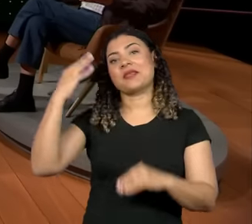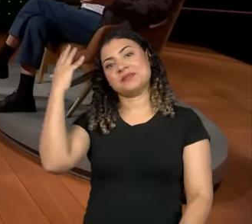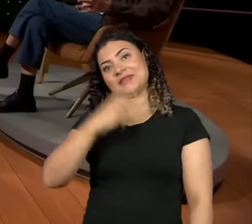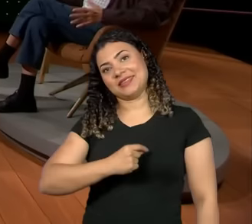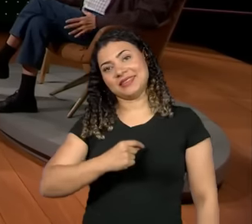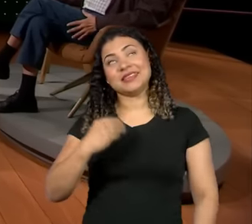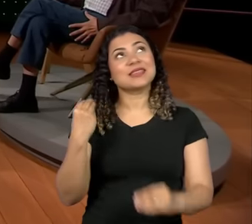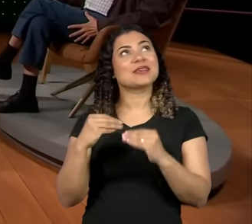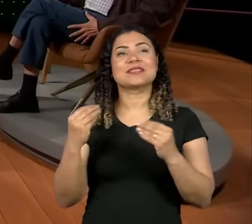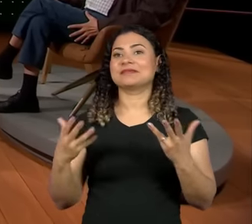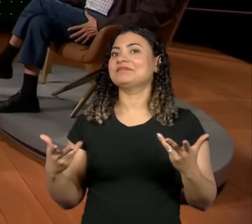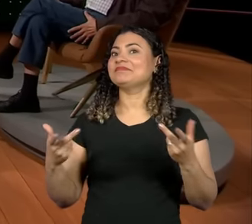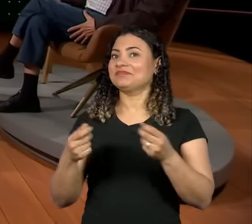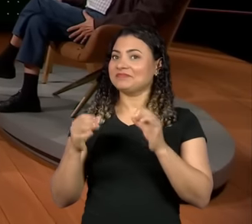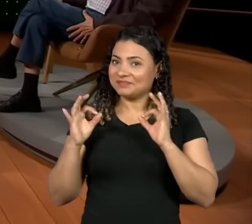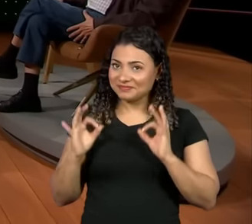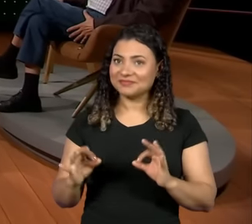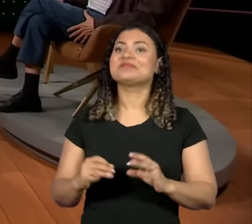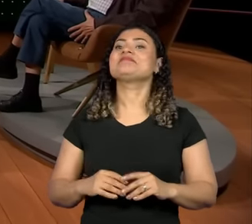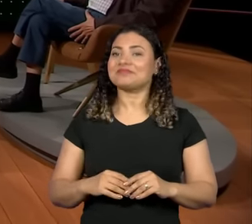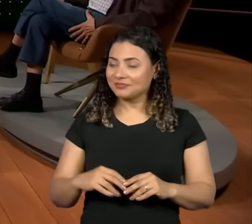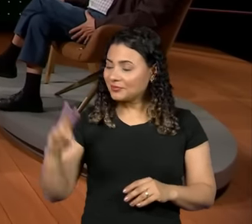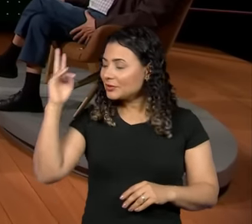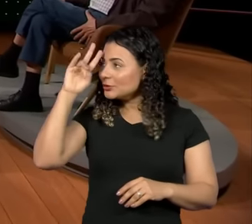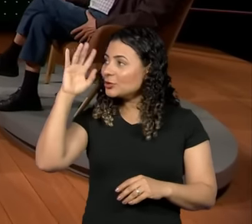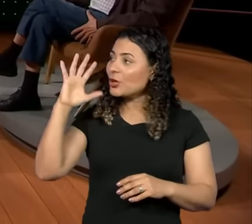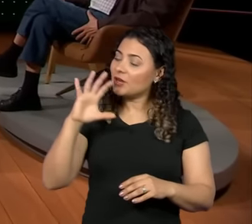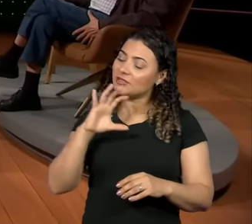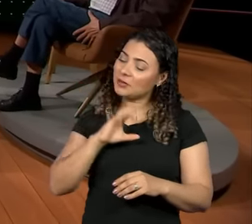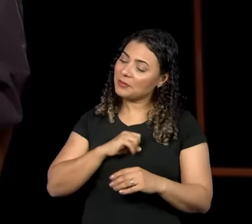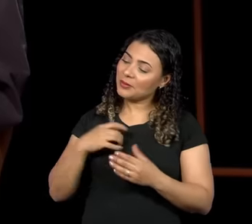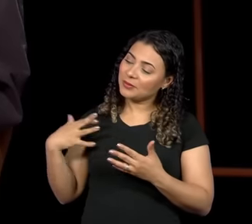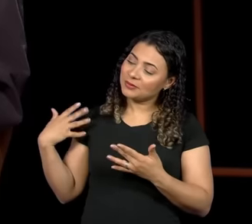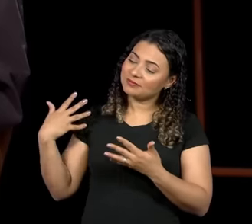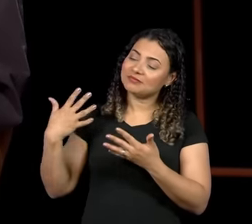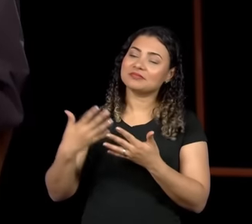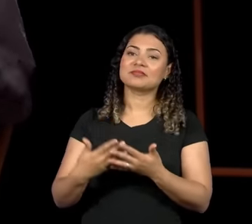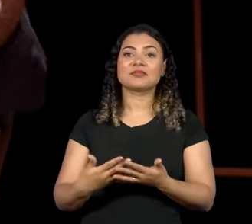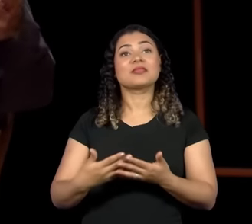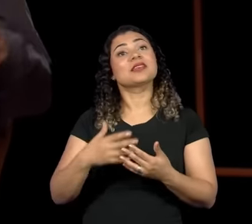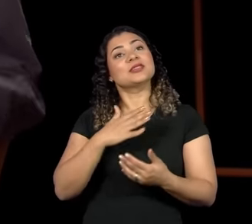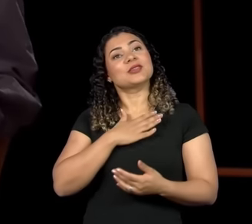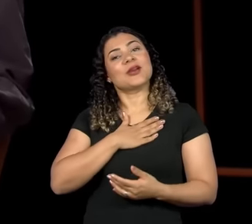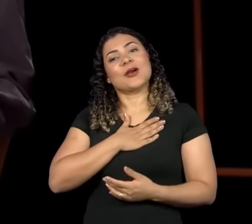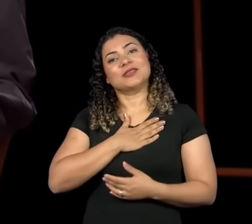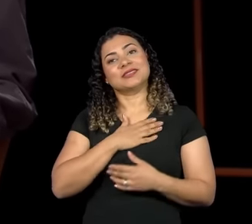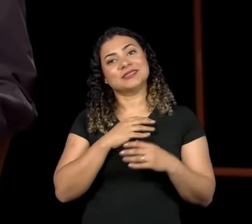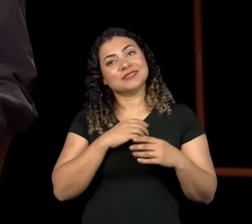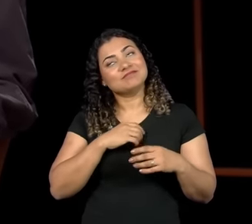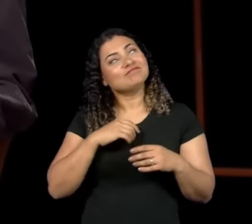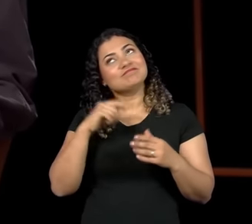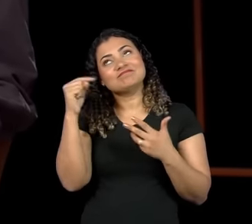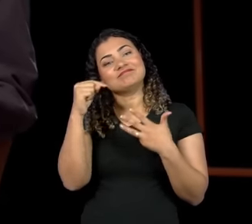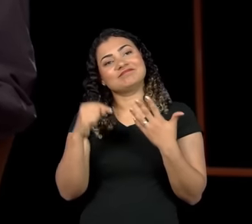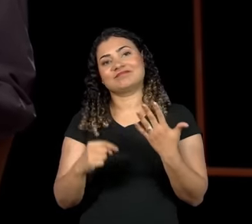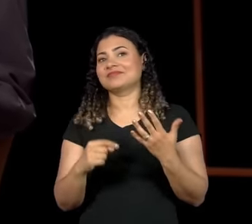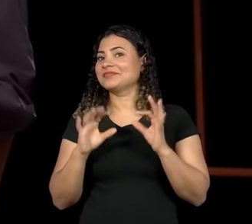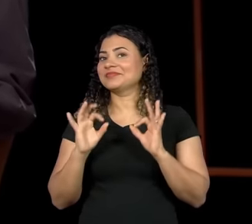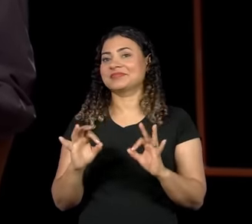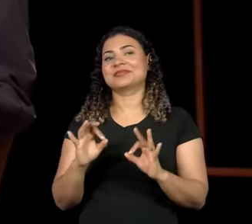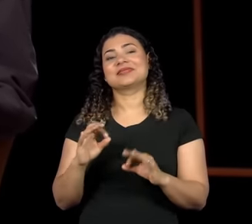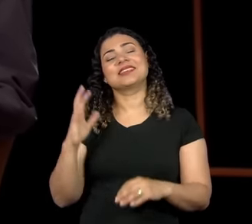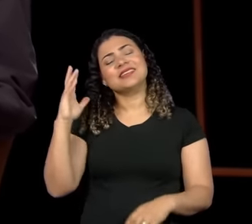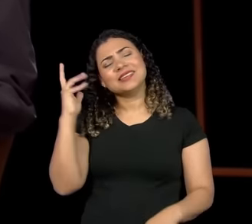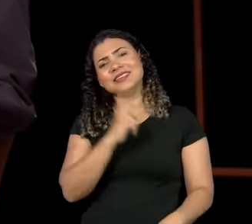novela convencional. É. Né? A história de amor, como a gente gosta de ver. É isso. Delícia. Né? Mas foi